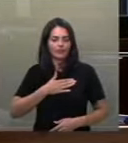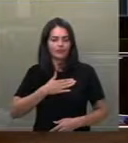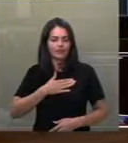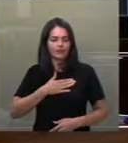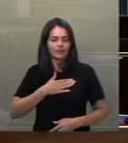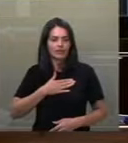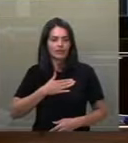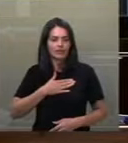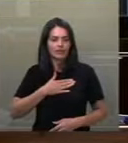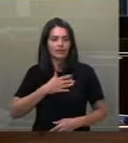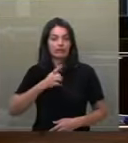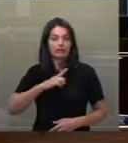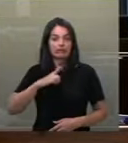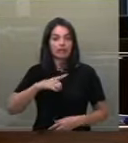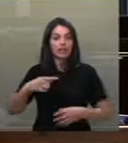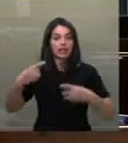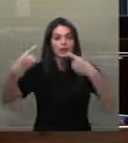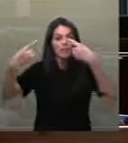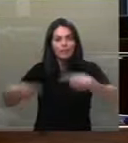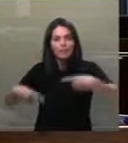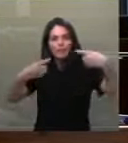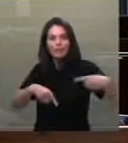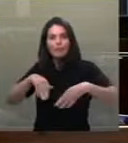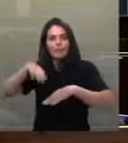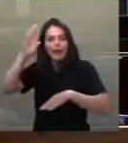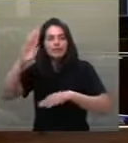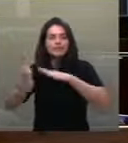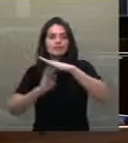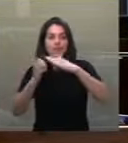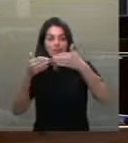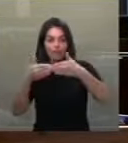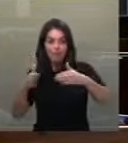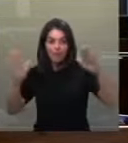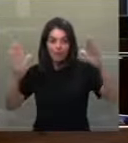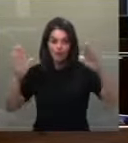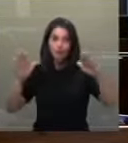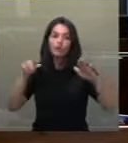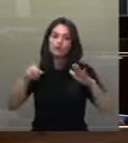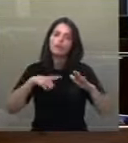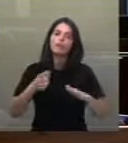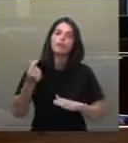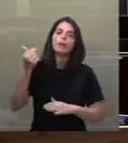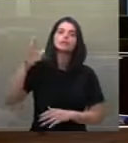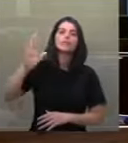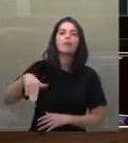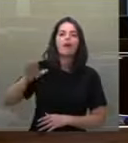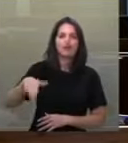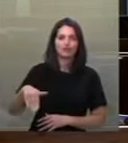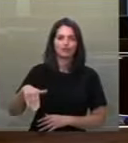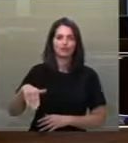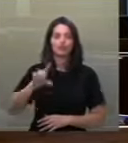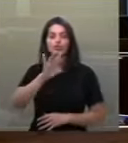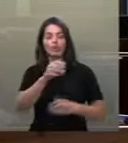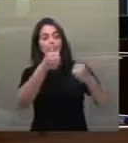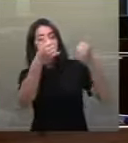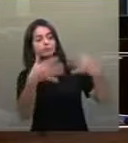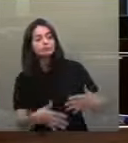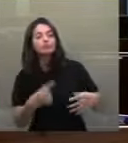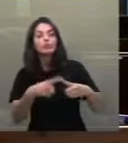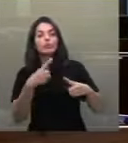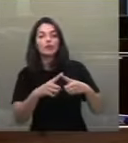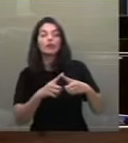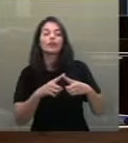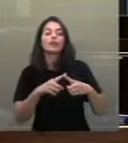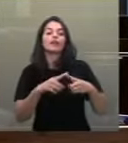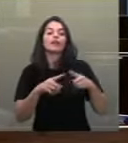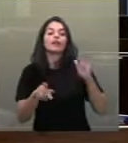mais competição, vamos ter mais valor e preços mais baixos, justificando assim a utilização apenas parcial da capacidade de produção das